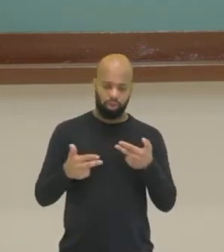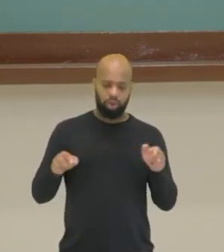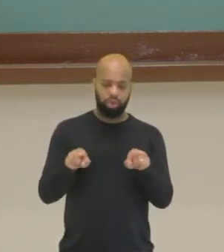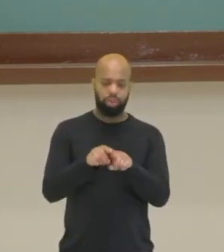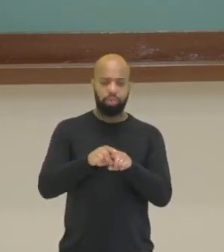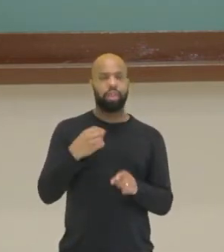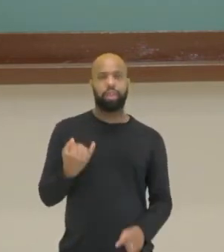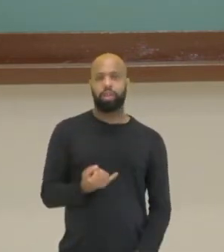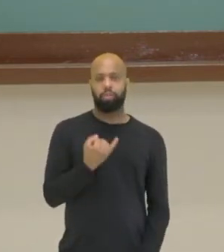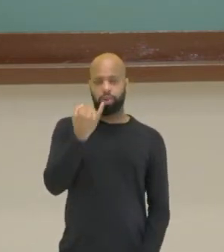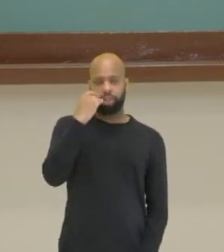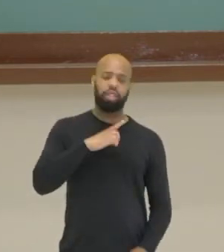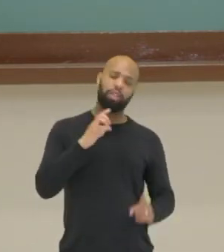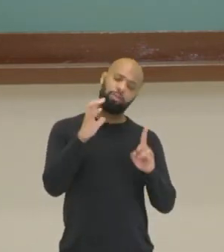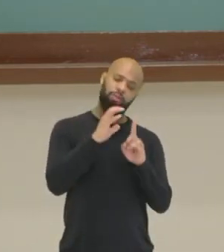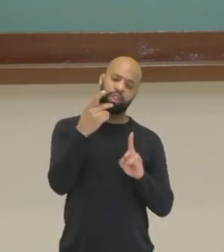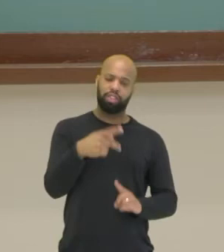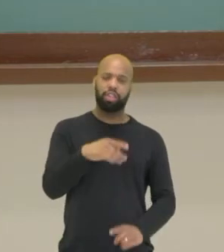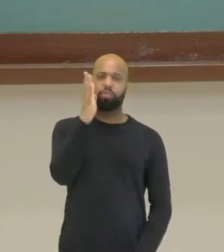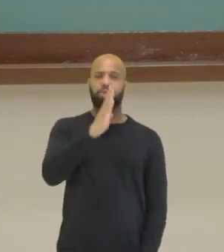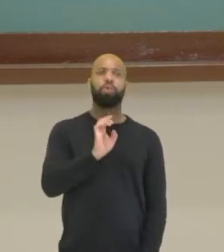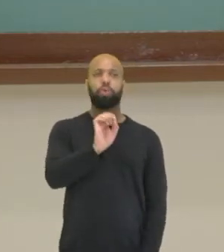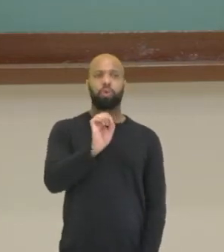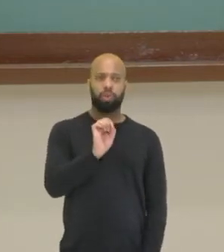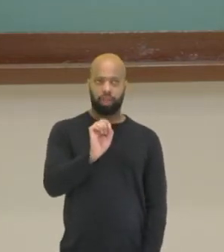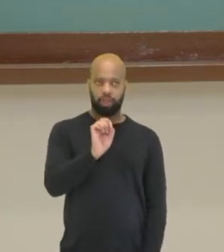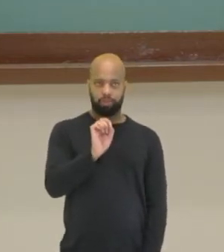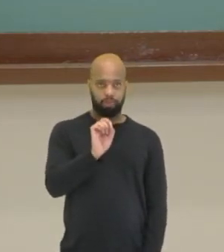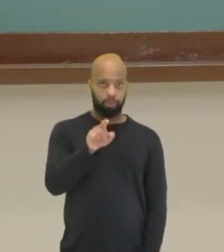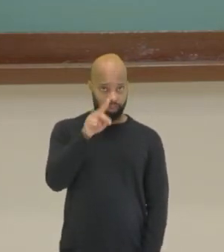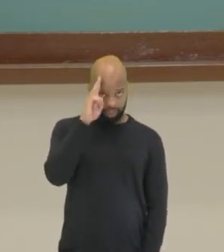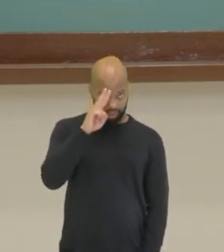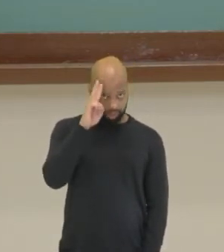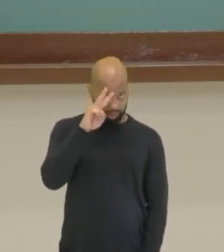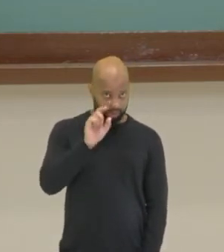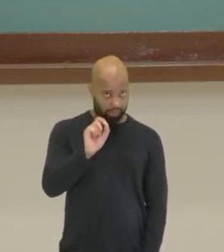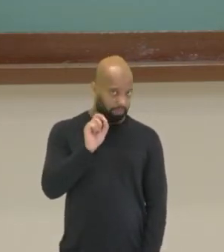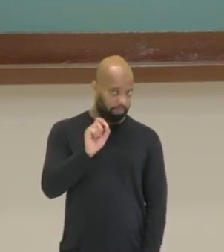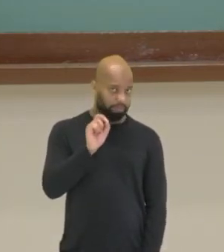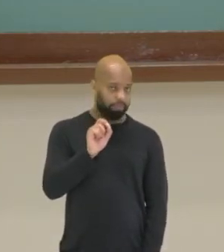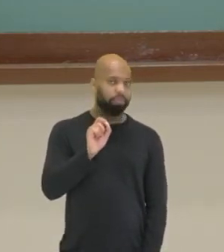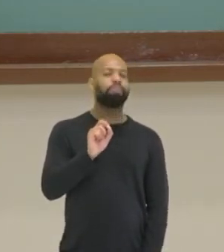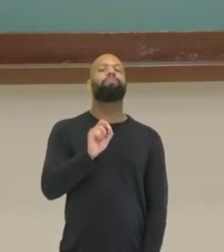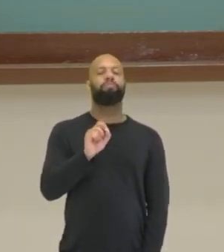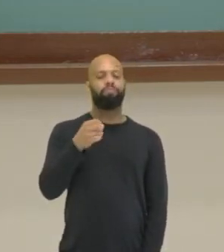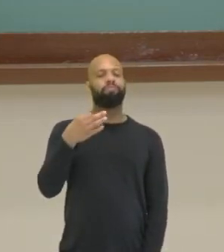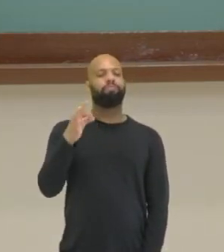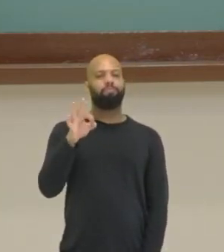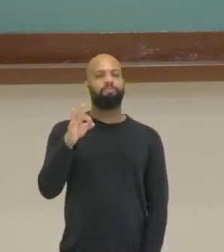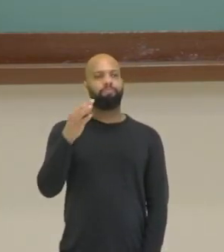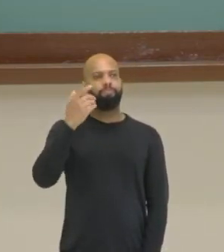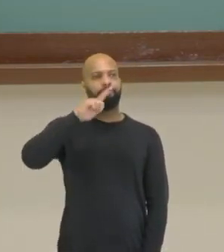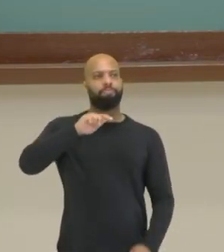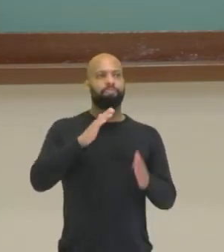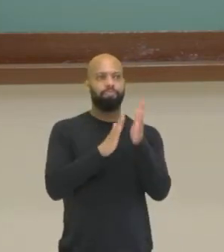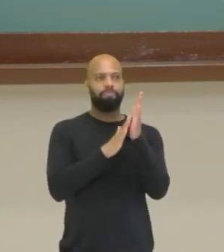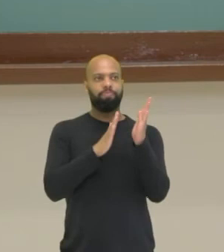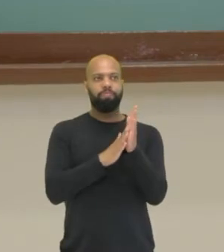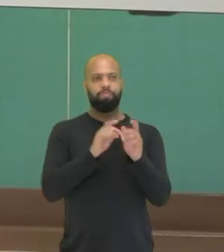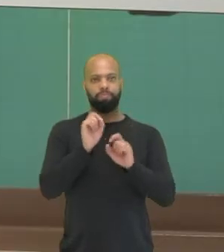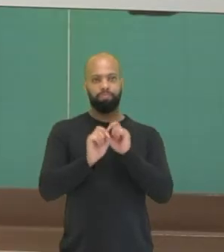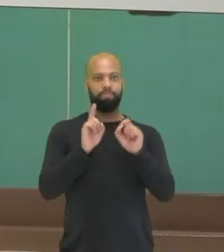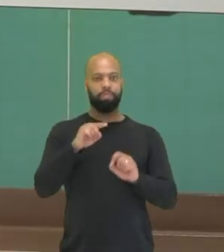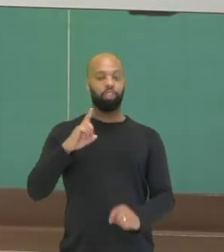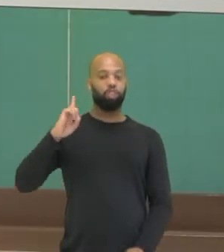influência direta inclusive no Brasil. Qual foi? Quem lembra aí? Muito bem! O